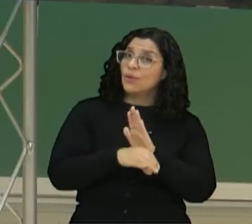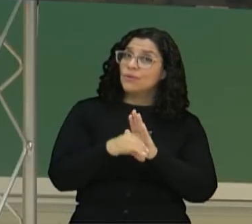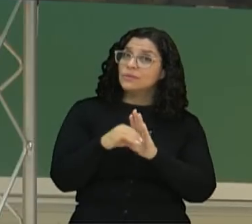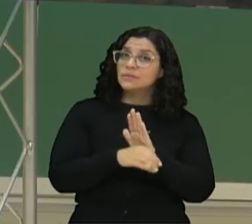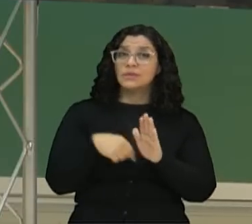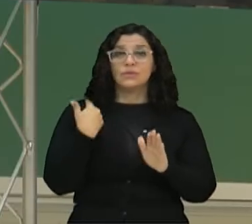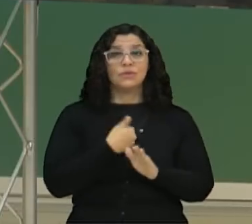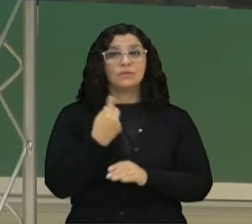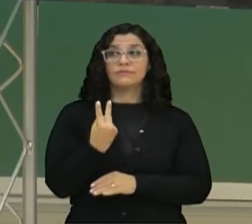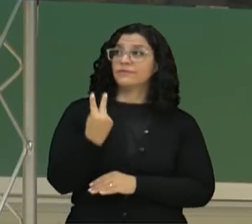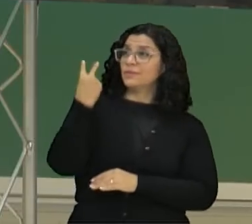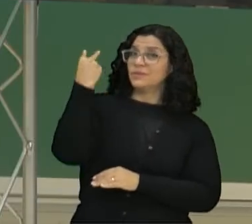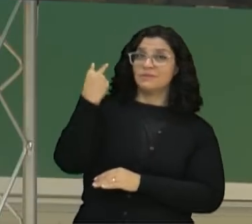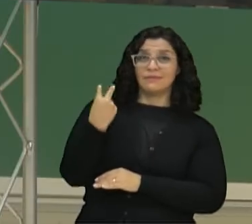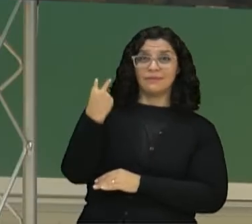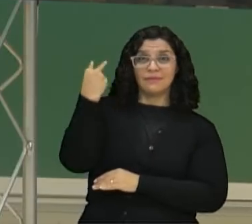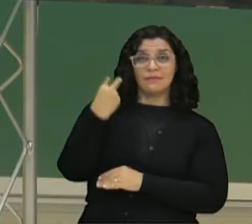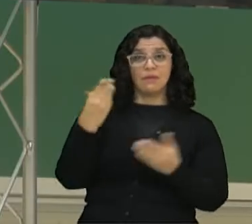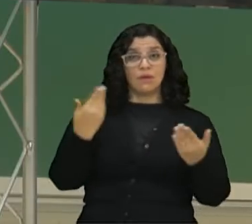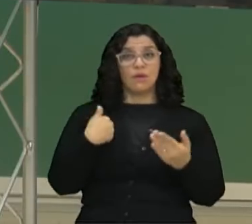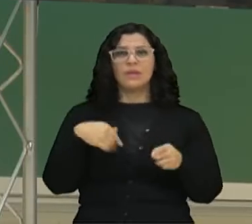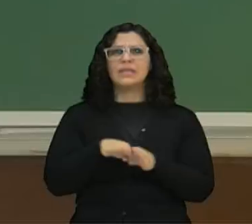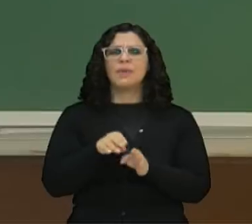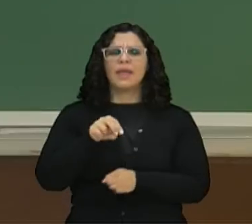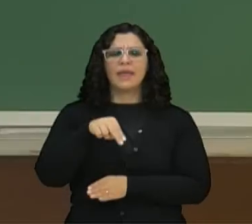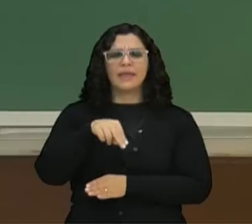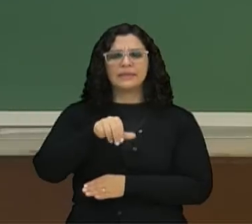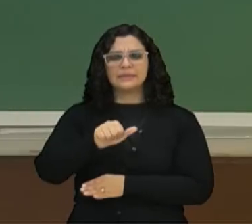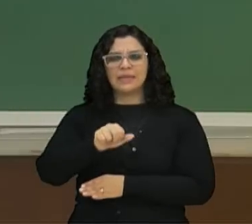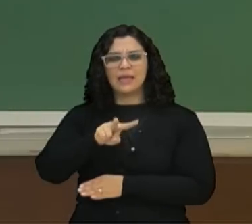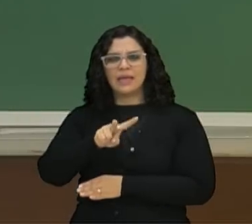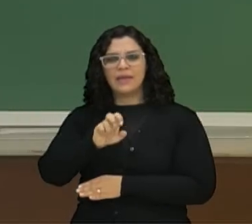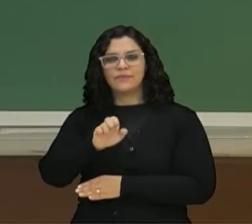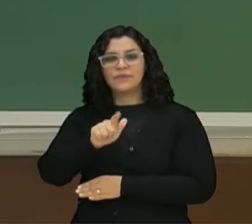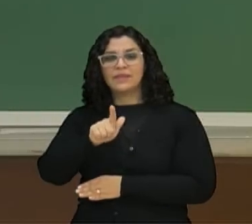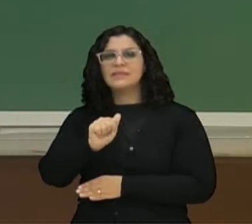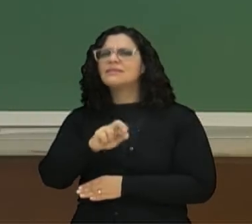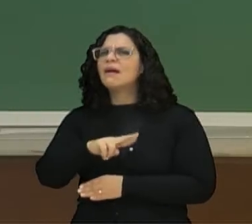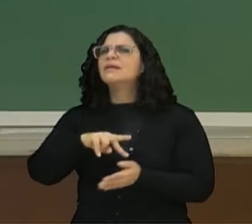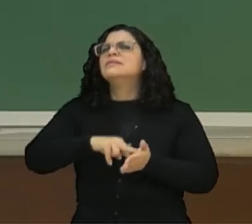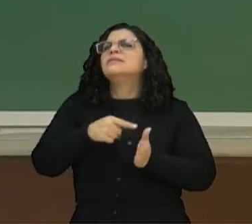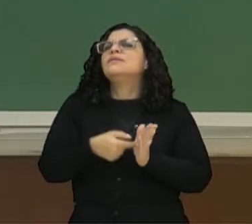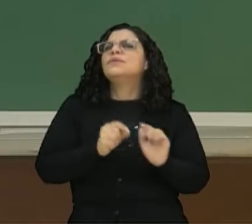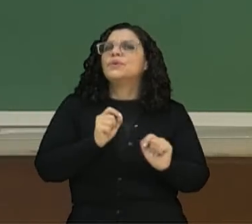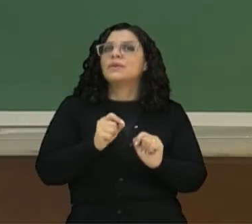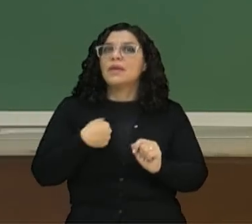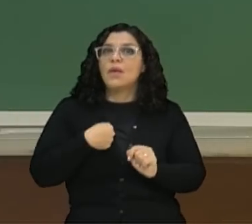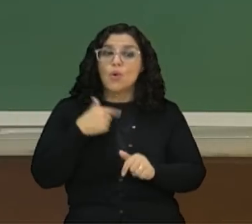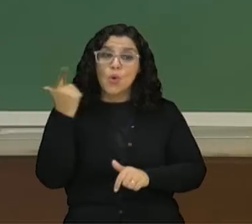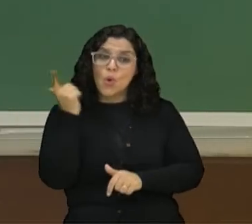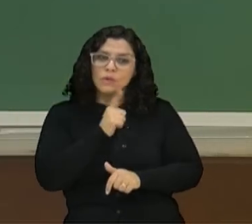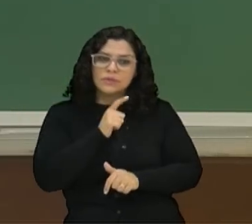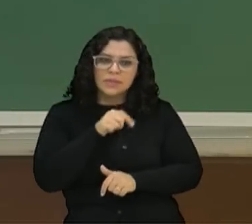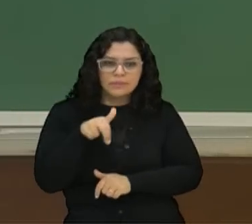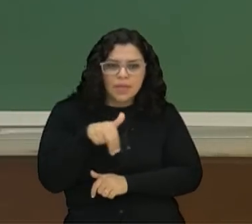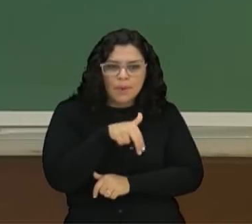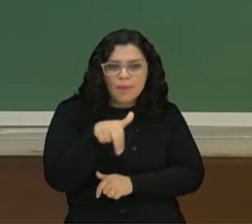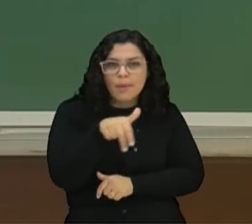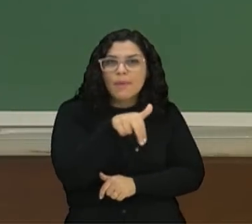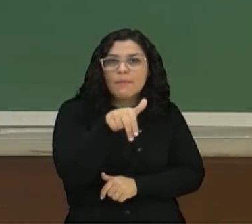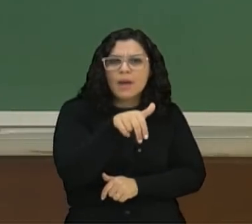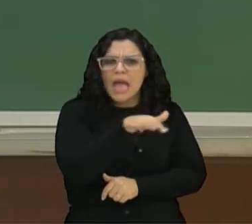conceitos nós temos aqui, né? Navegar significa percorrer distâncias, um